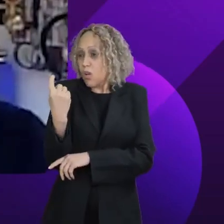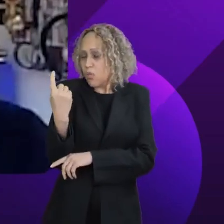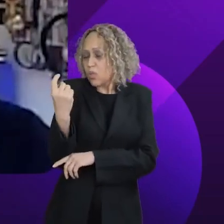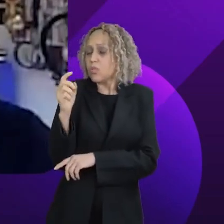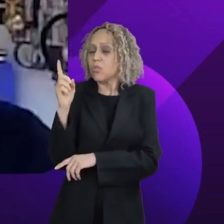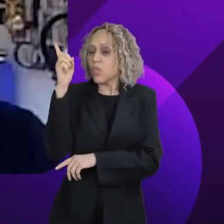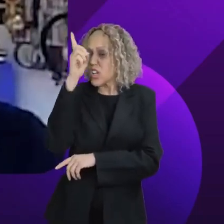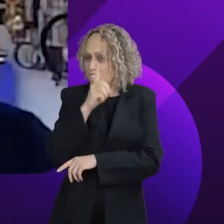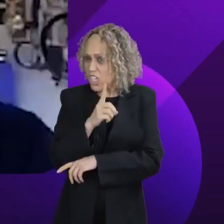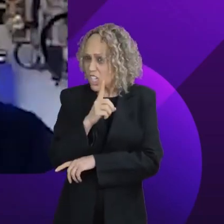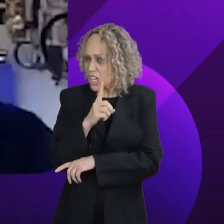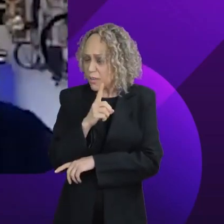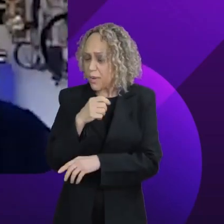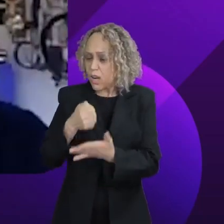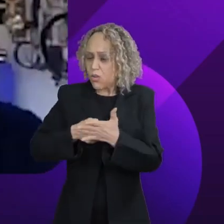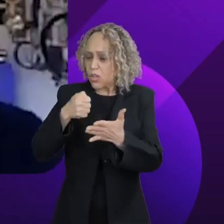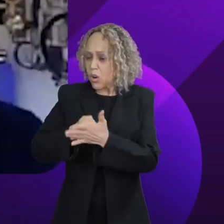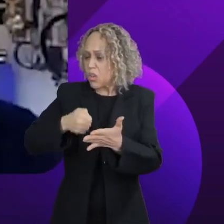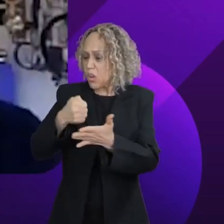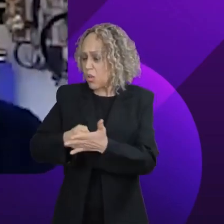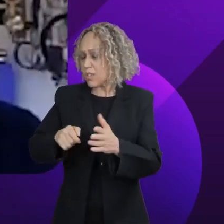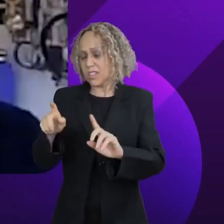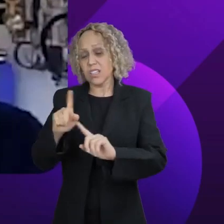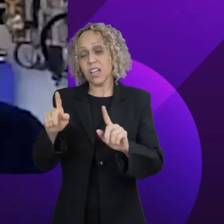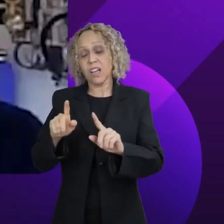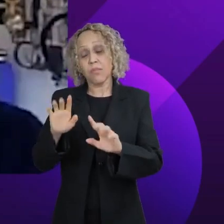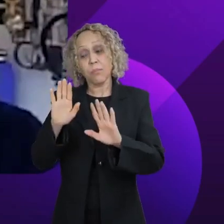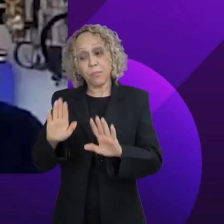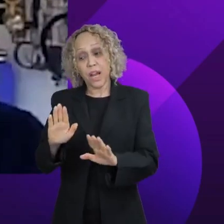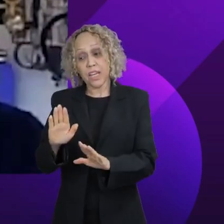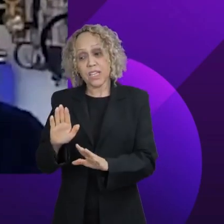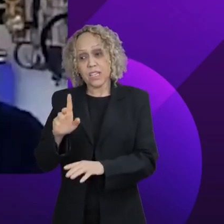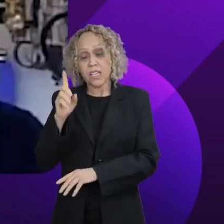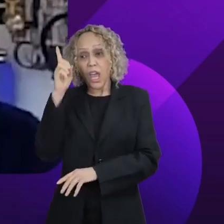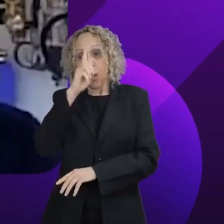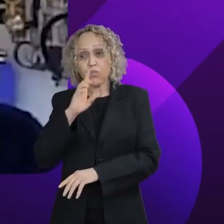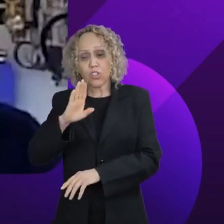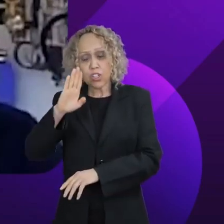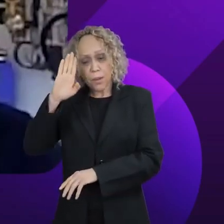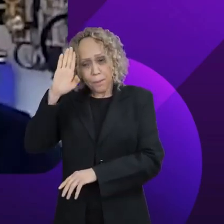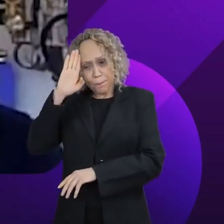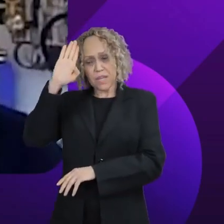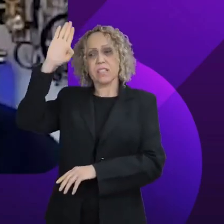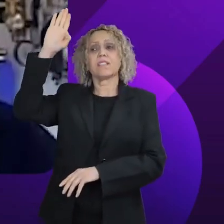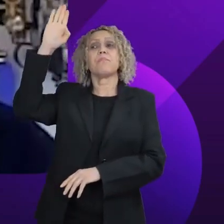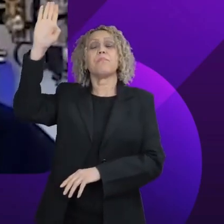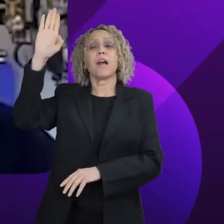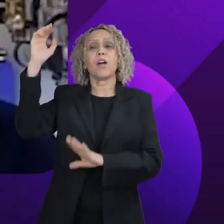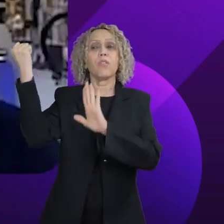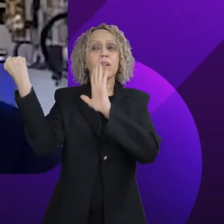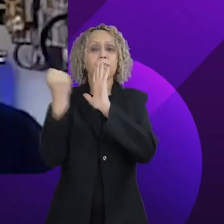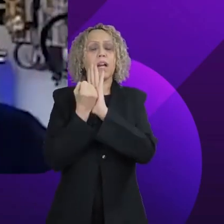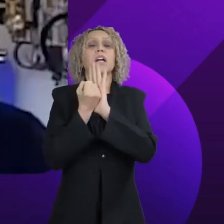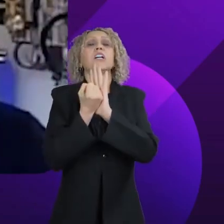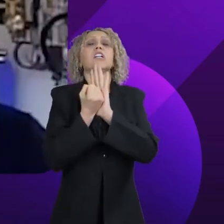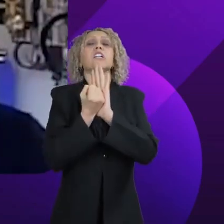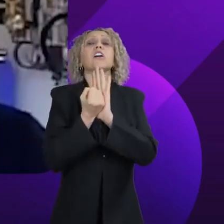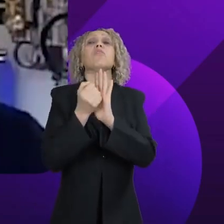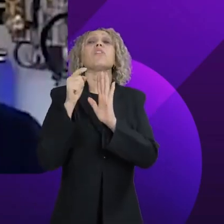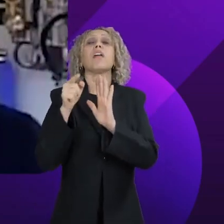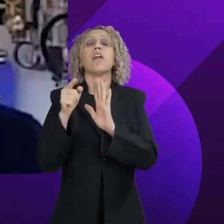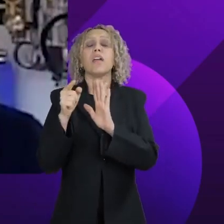foco a desigualdade existente no Brasil e no mundo e